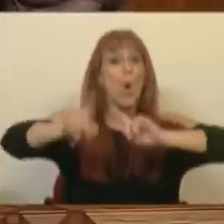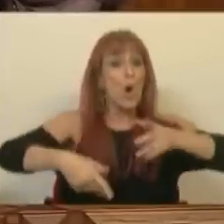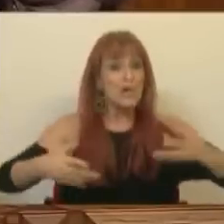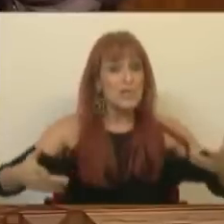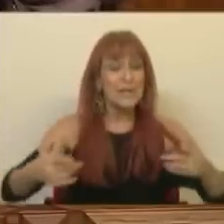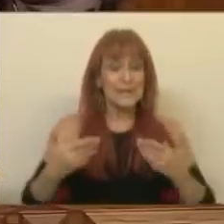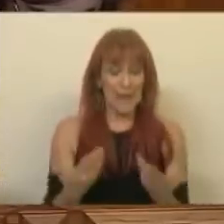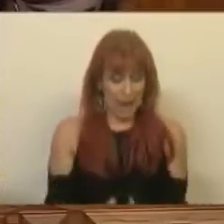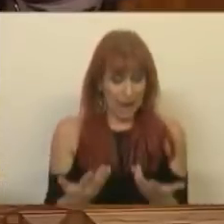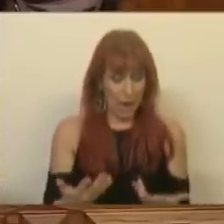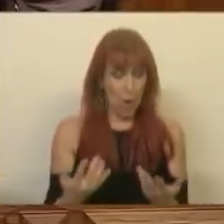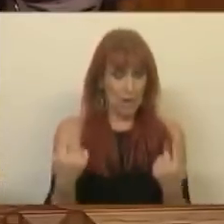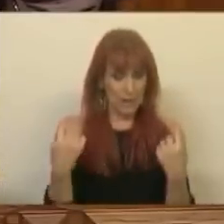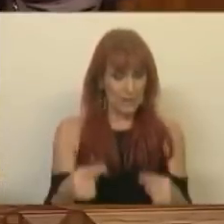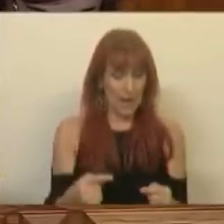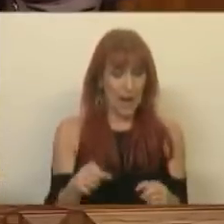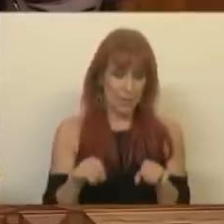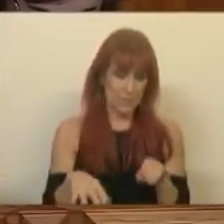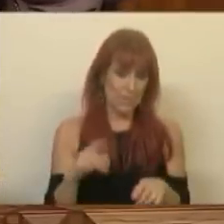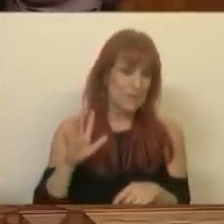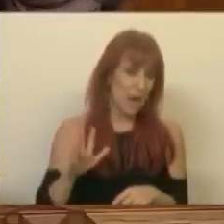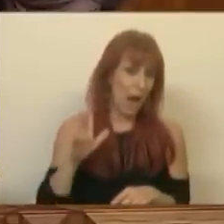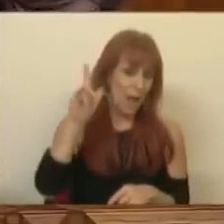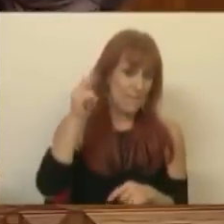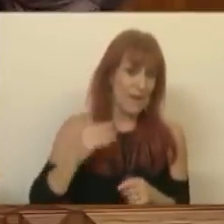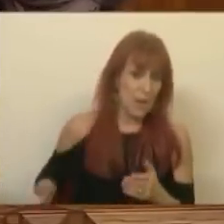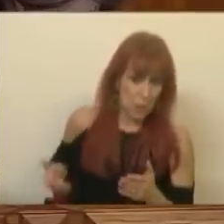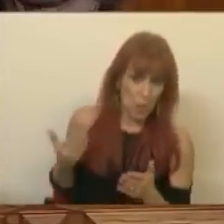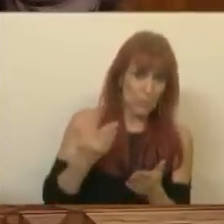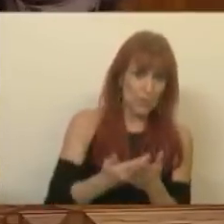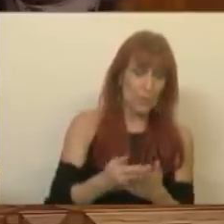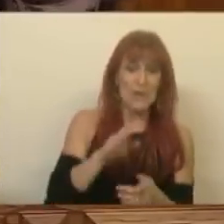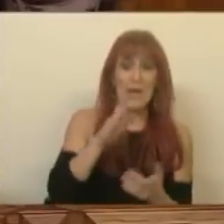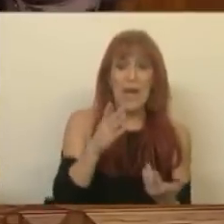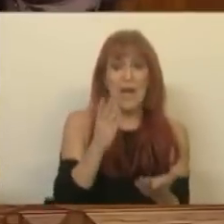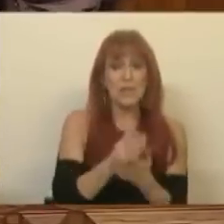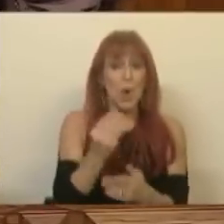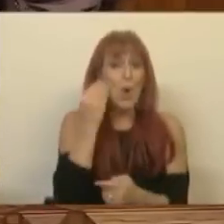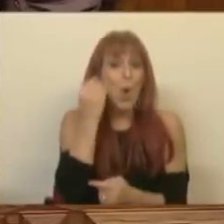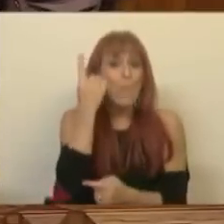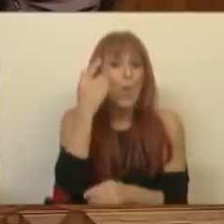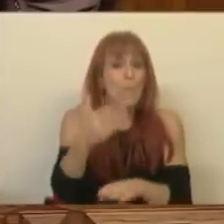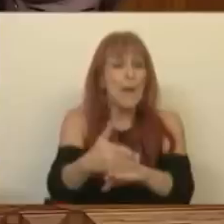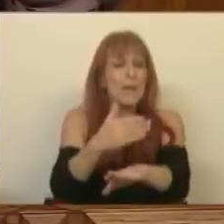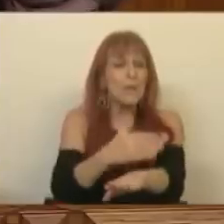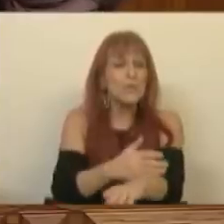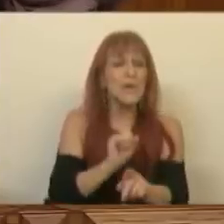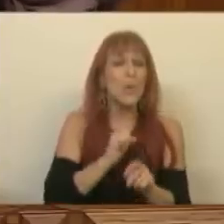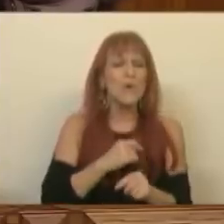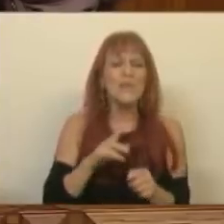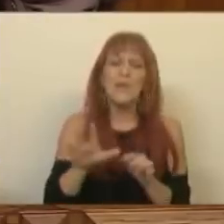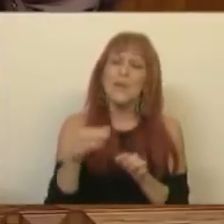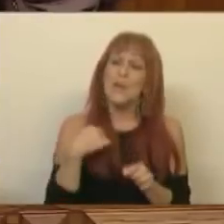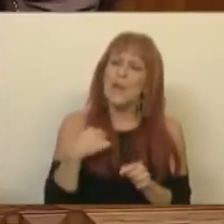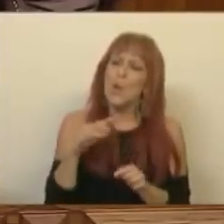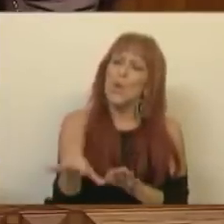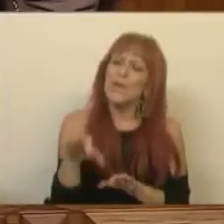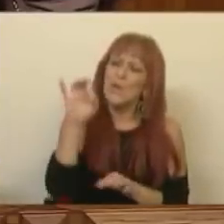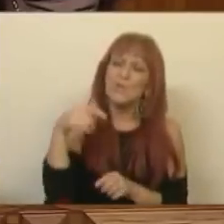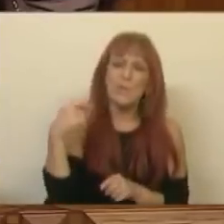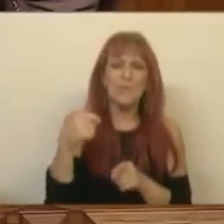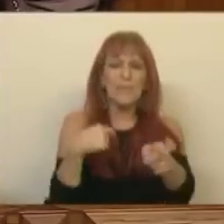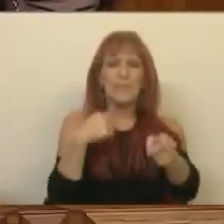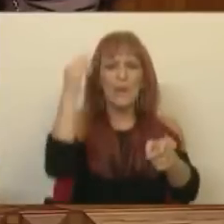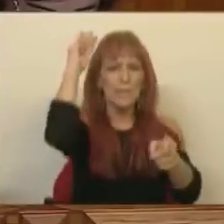neste momento está em casa que amanhã procurei é simplesmente um mecanismo prévio a minha indicação ao